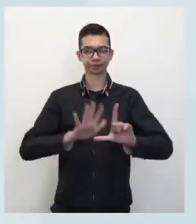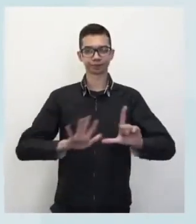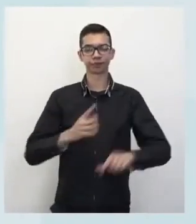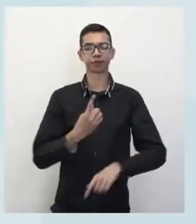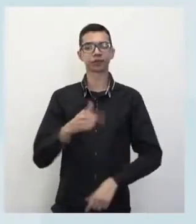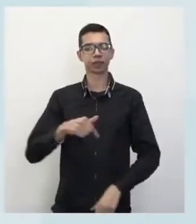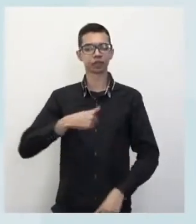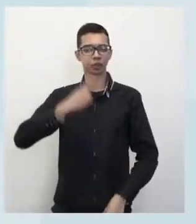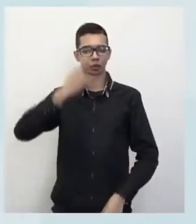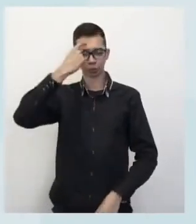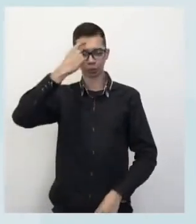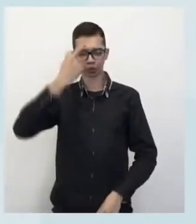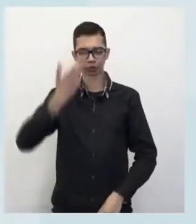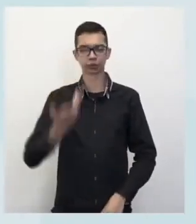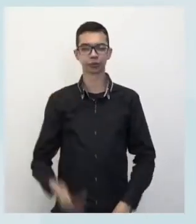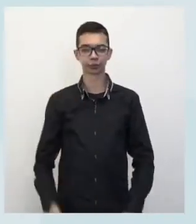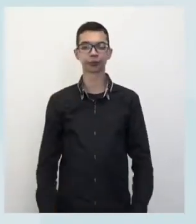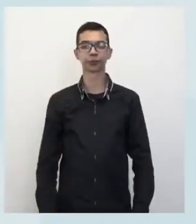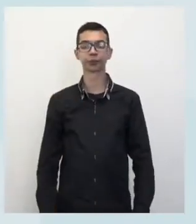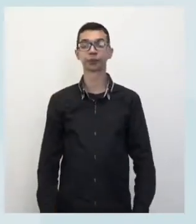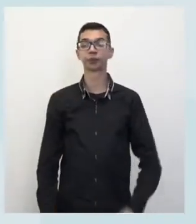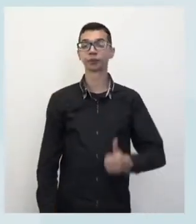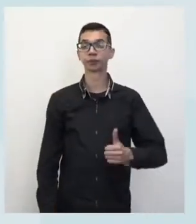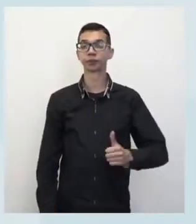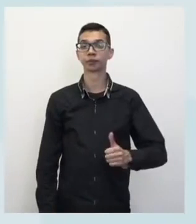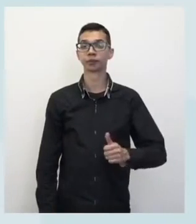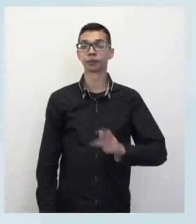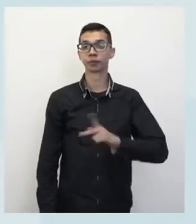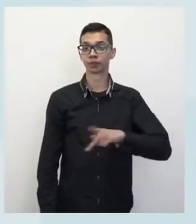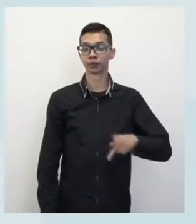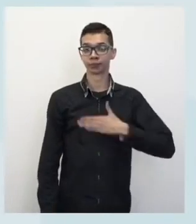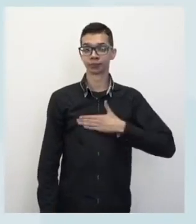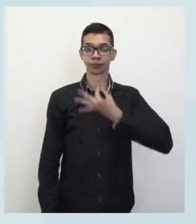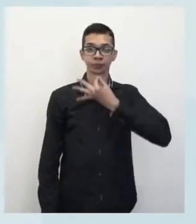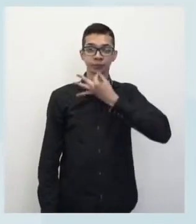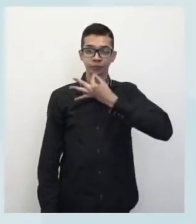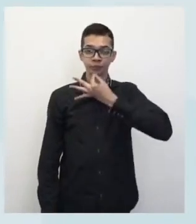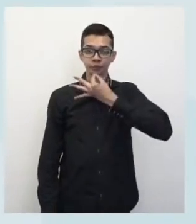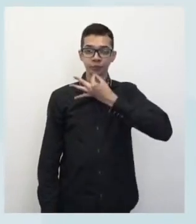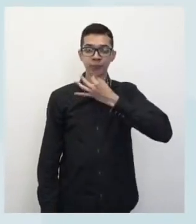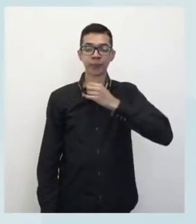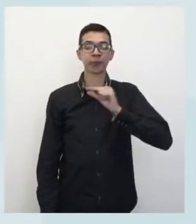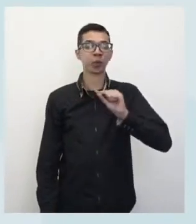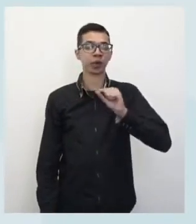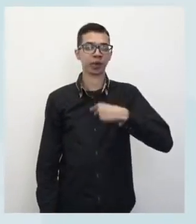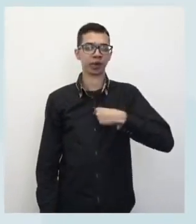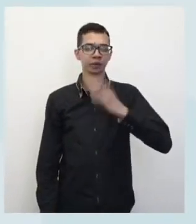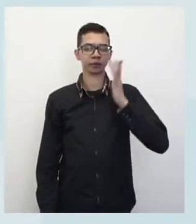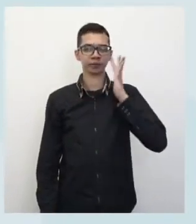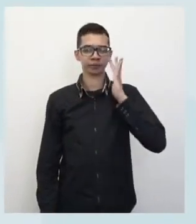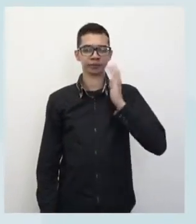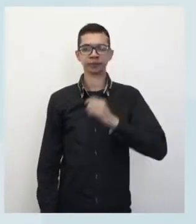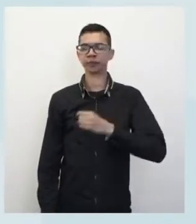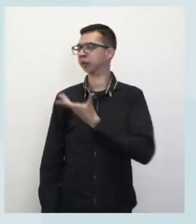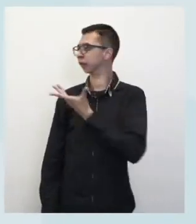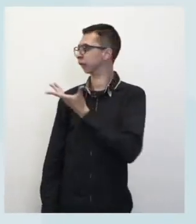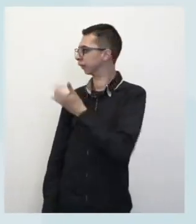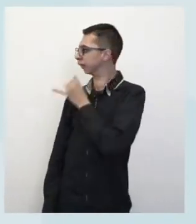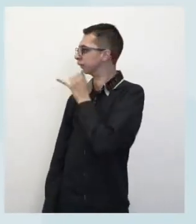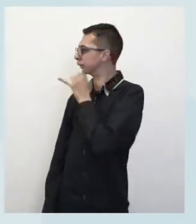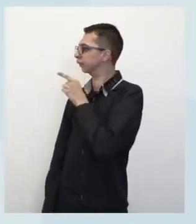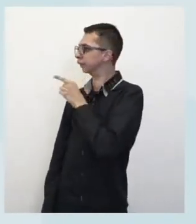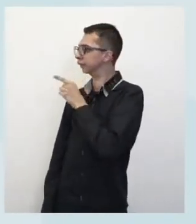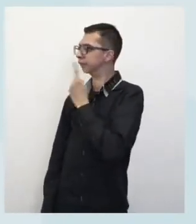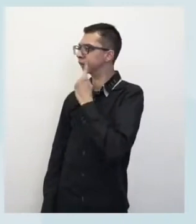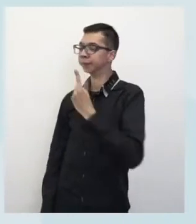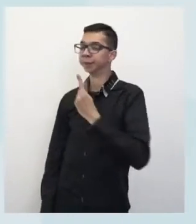só. Para mim, tá? Então pode ser ponto de vista aí também, né? Mas o que me marcou foi o quê? Você é único, você